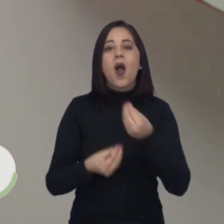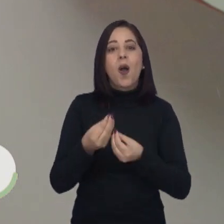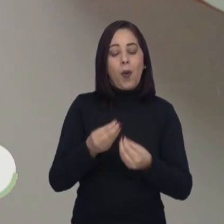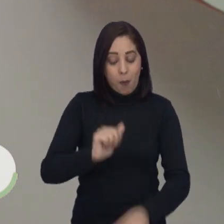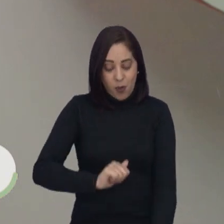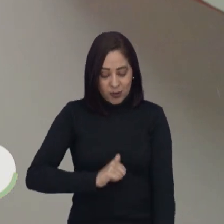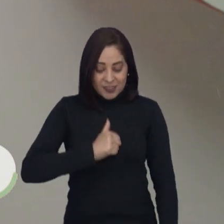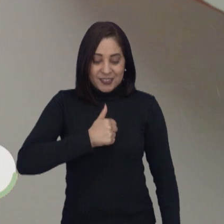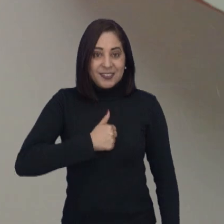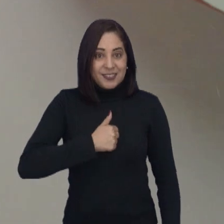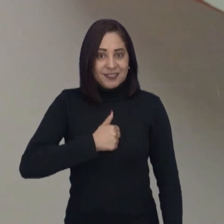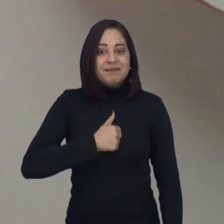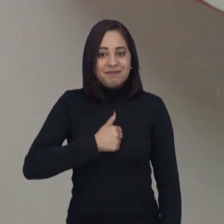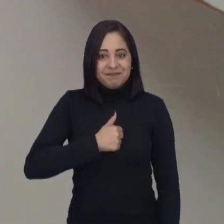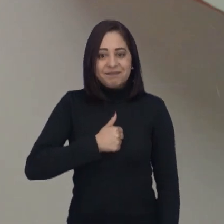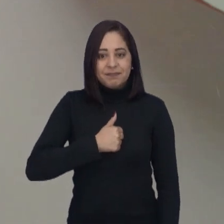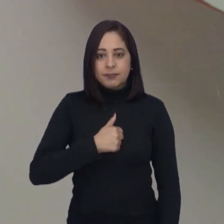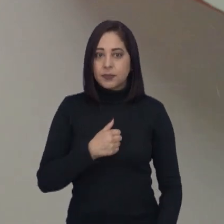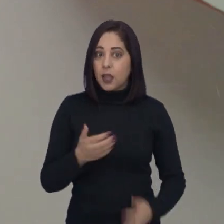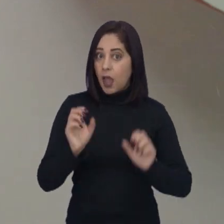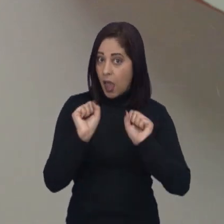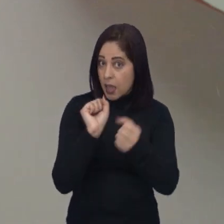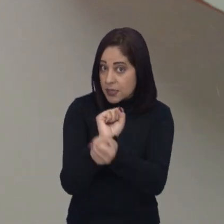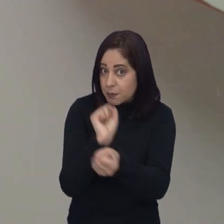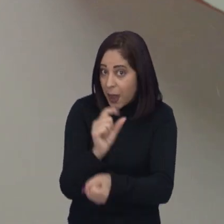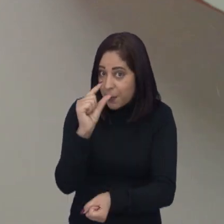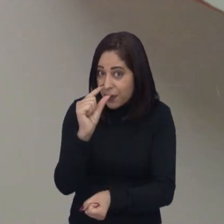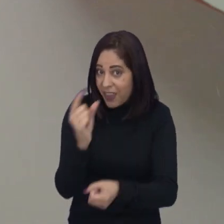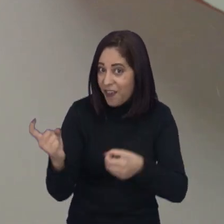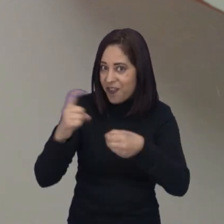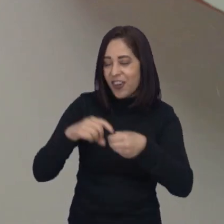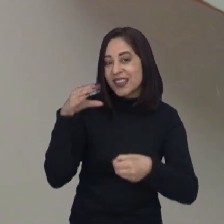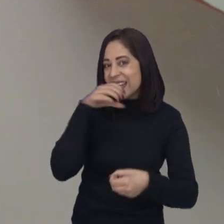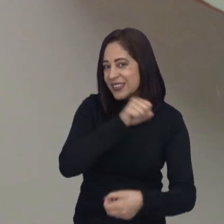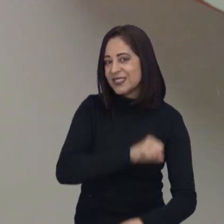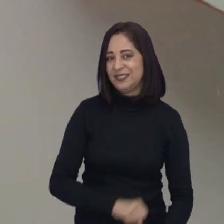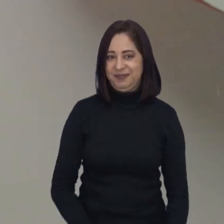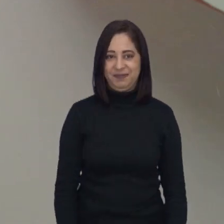essa autoaceitação. Então, fica aí que nós já voltamos.